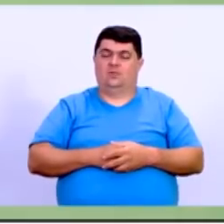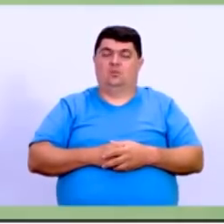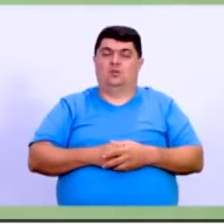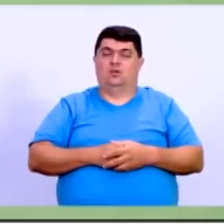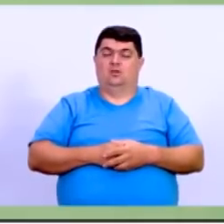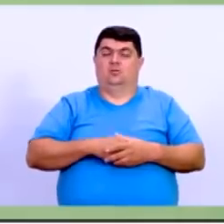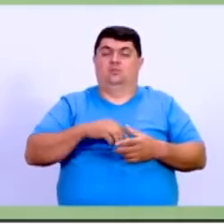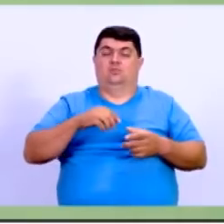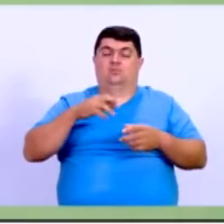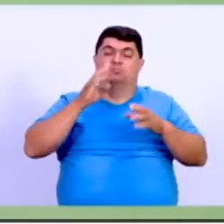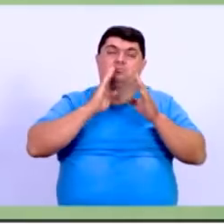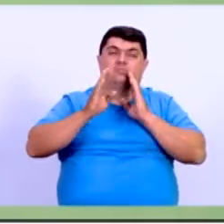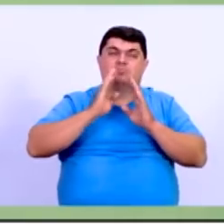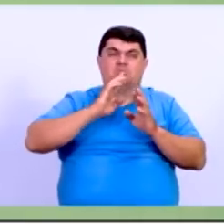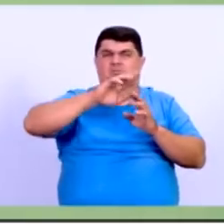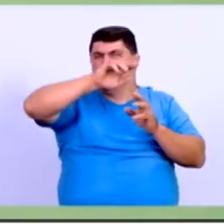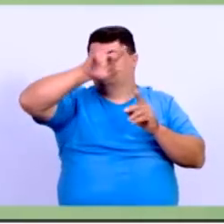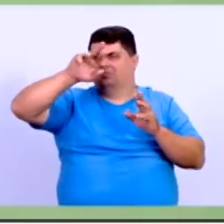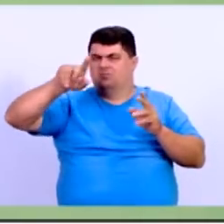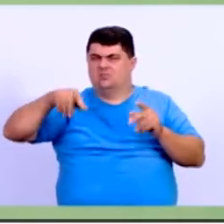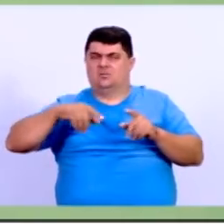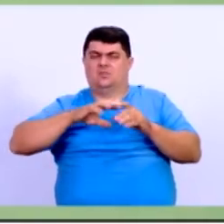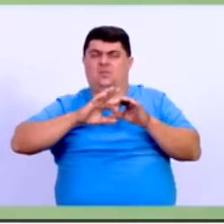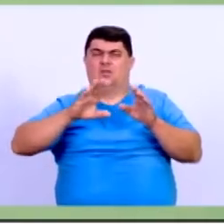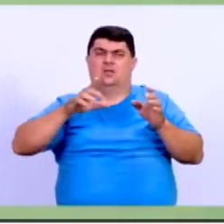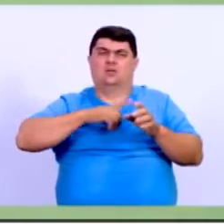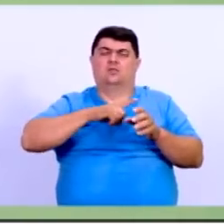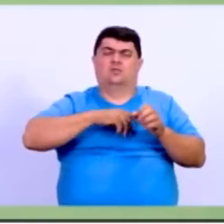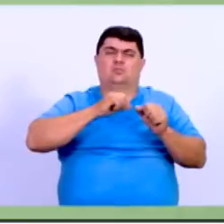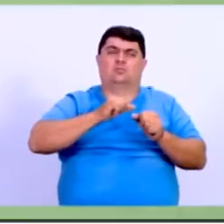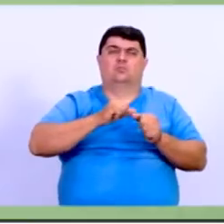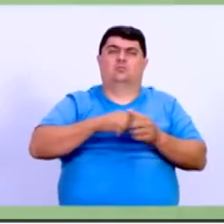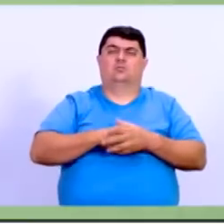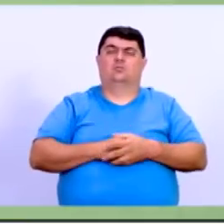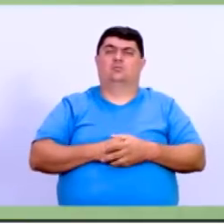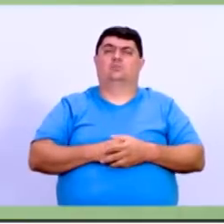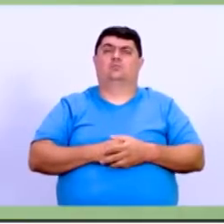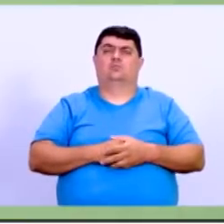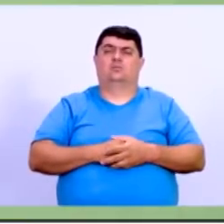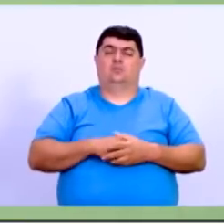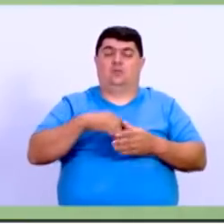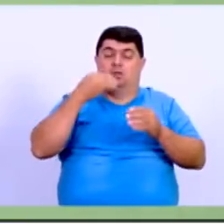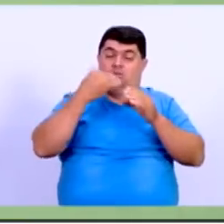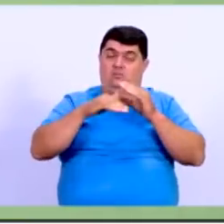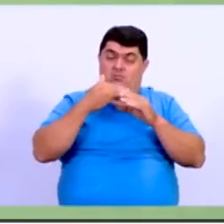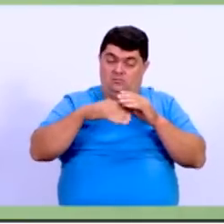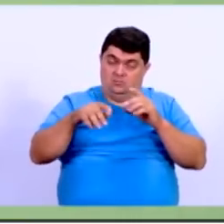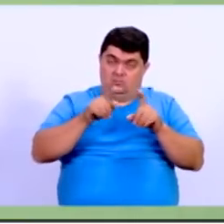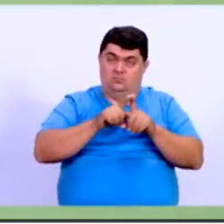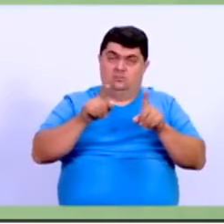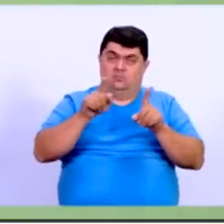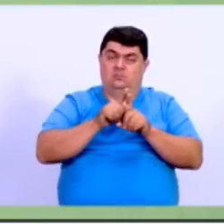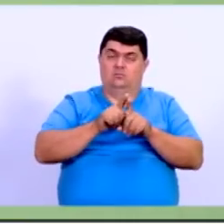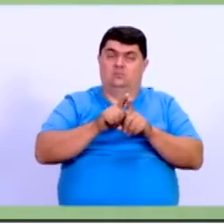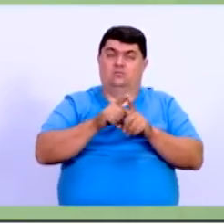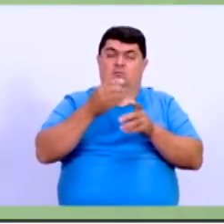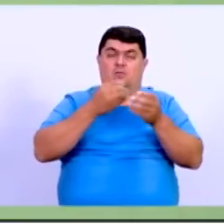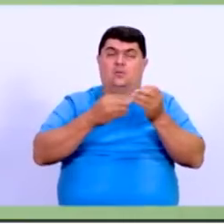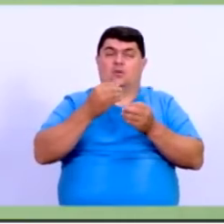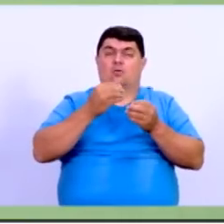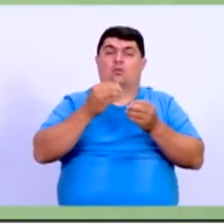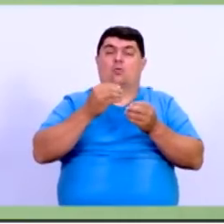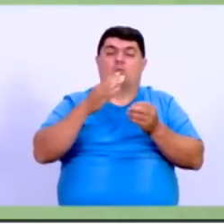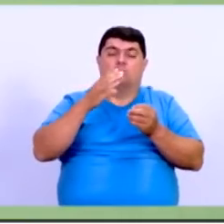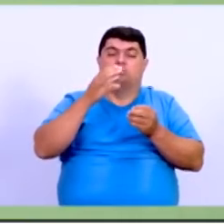professor, gosto do Facebook, trocar imagem, foto. Tá aí, ó, redes sociais, né? E-mails, ó. Né? Comércio